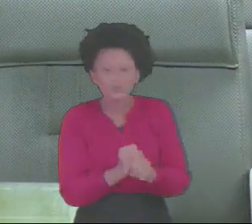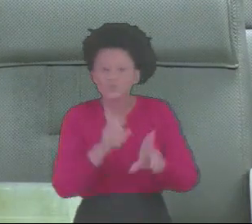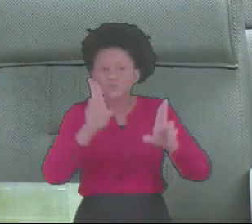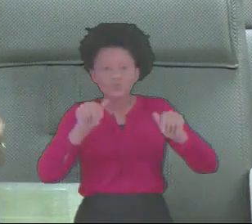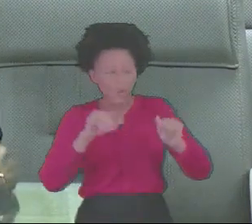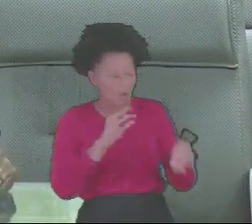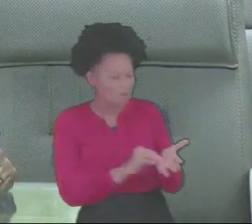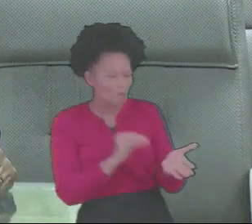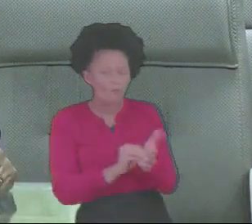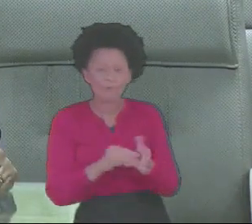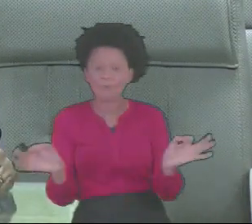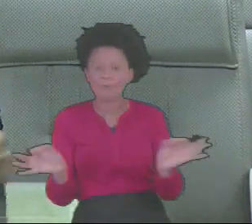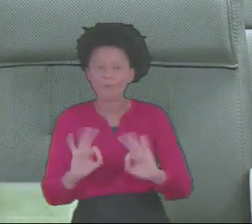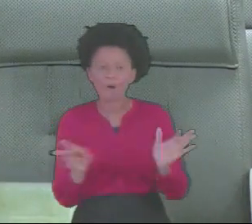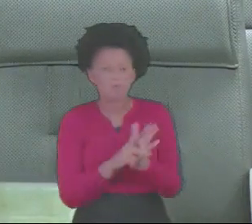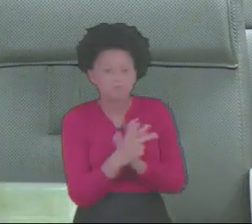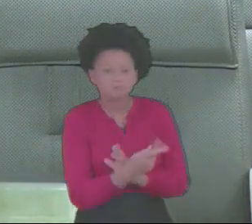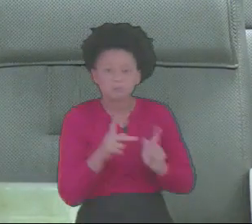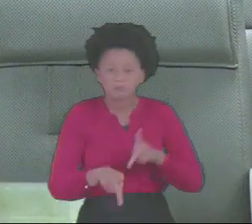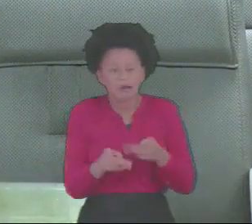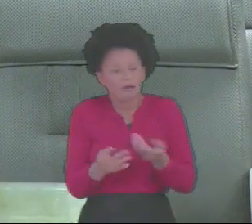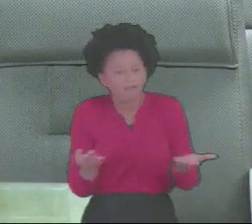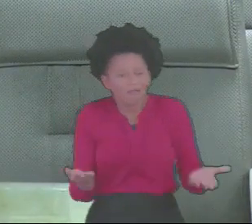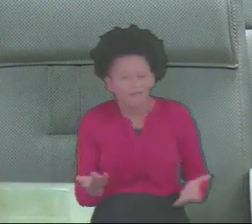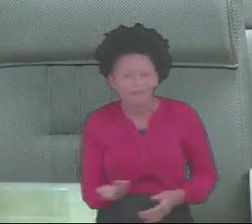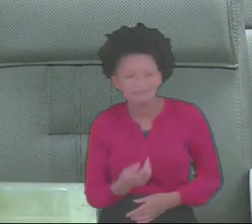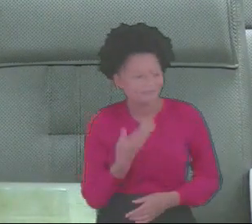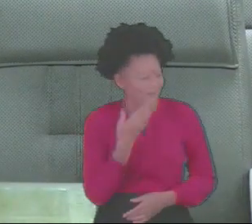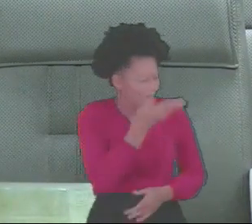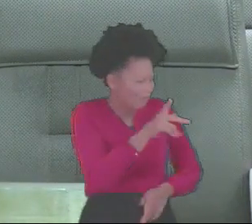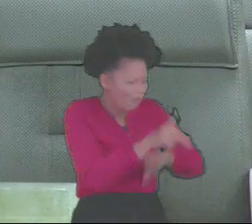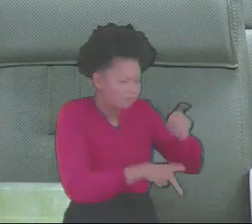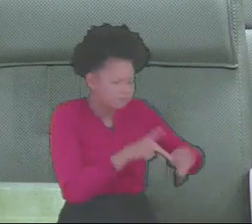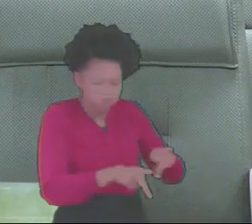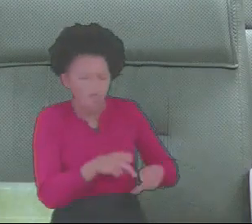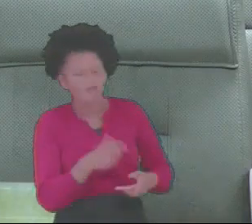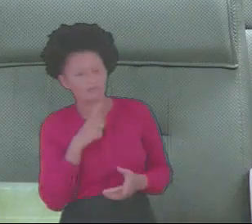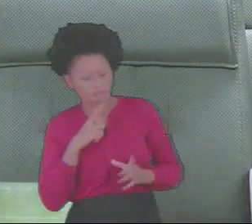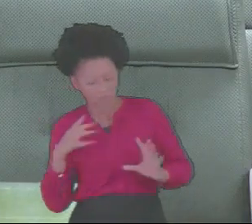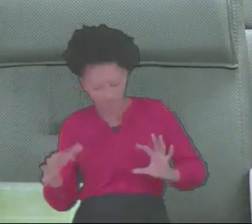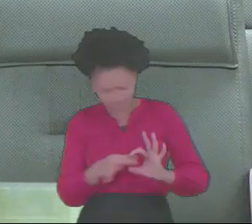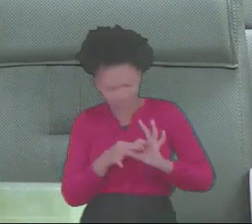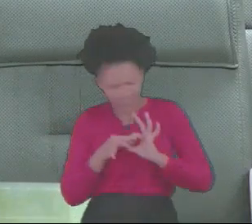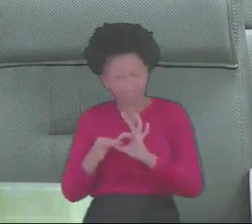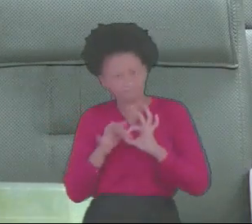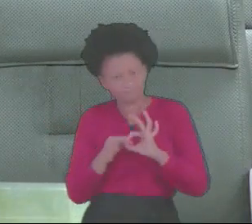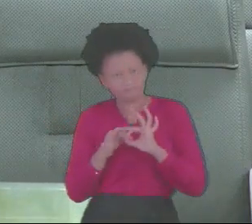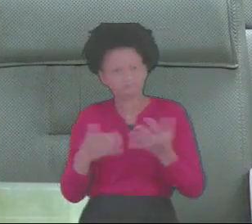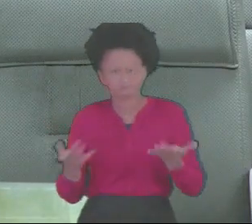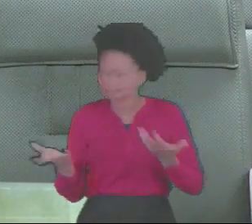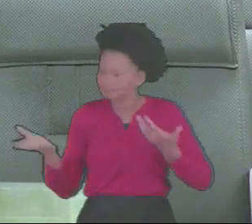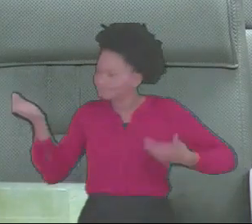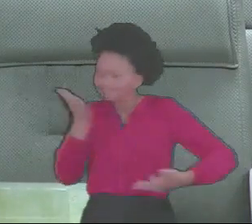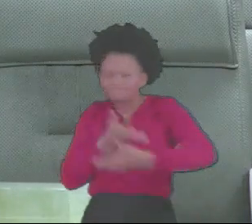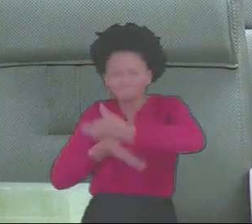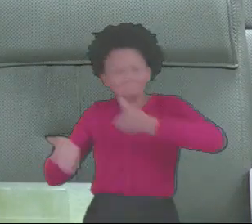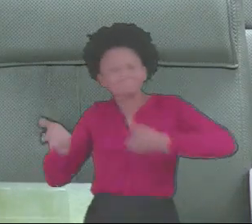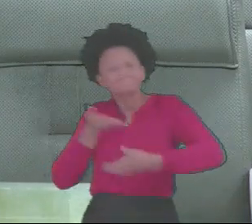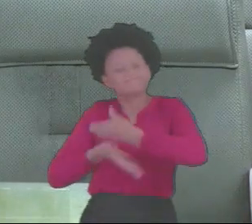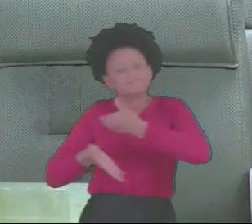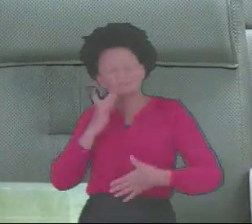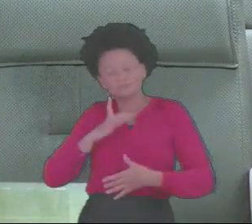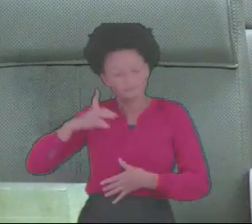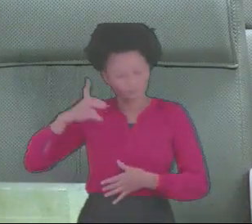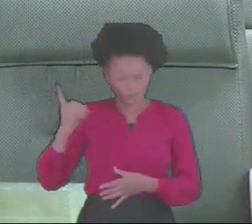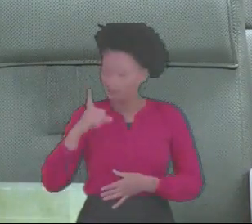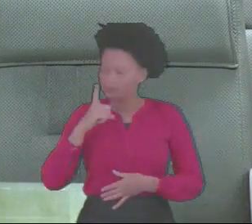nada para este povo então povo que tem uma aliança que é recíproco com Deus